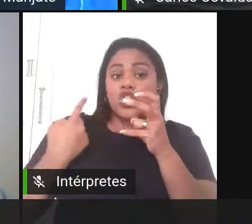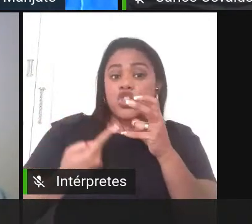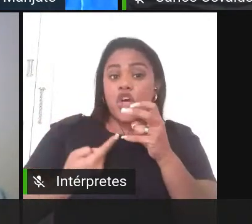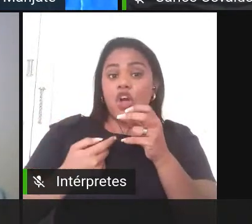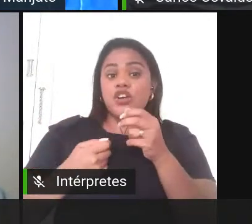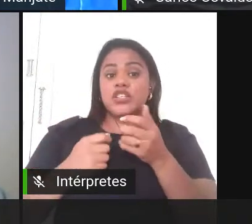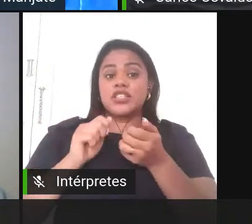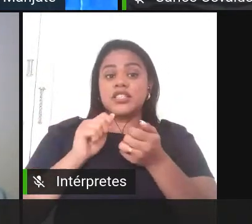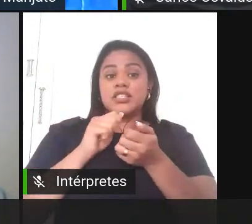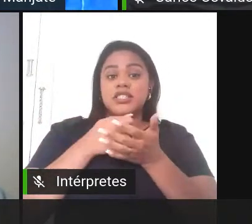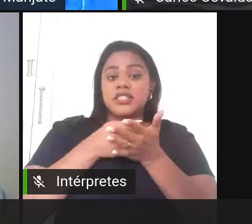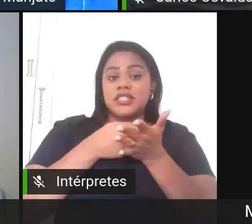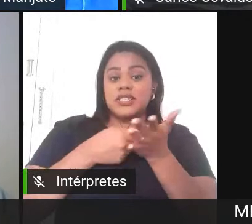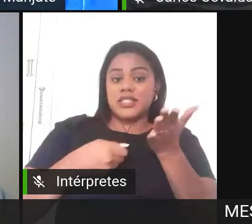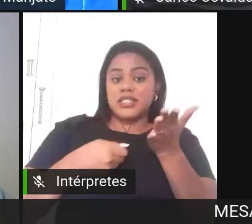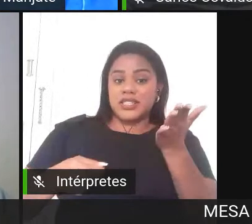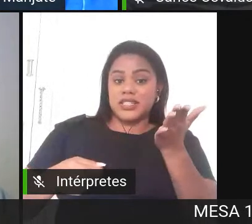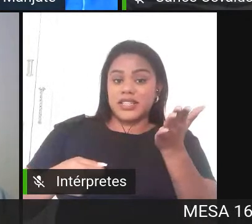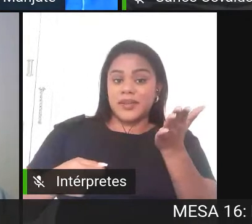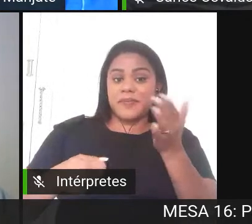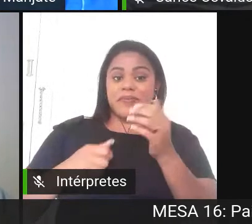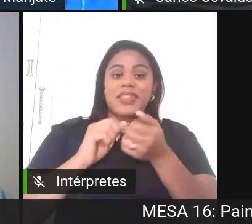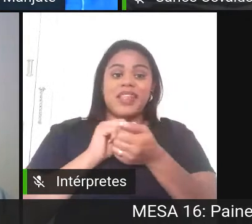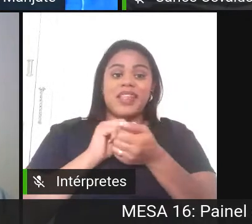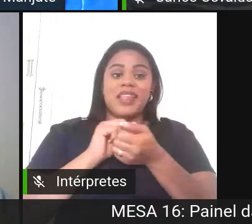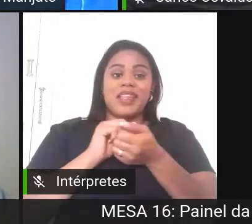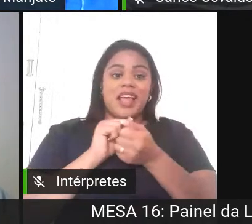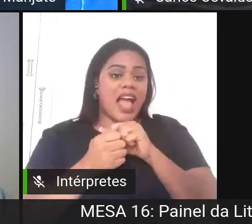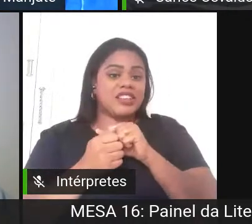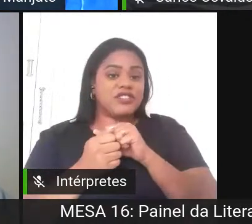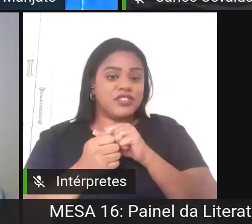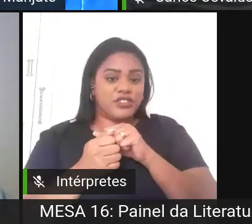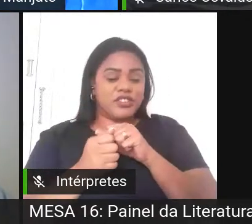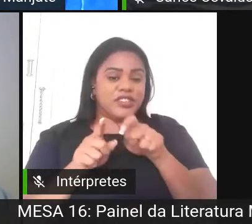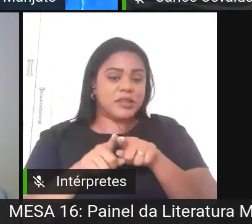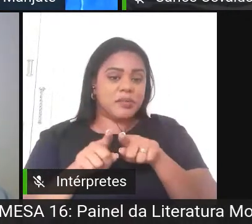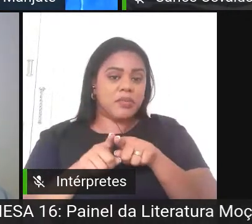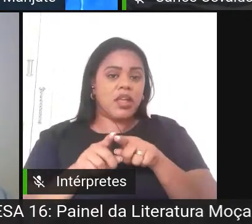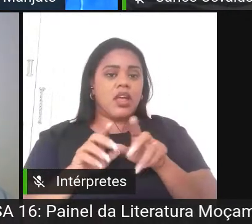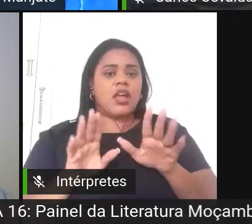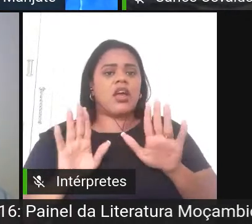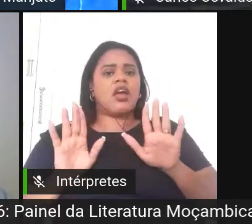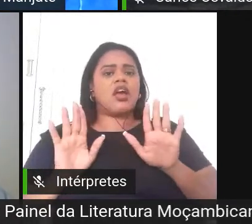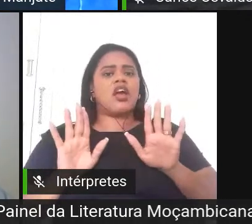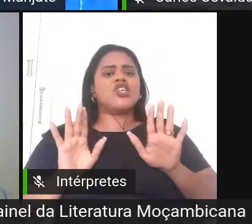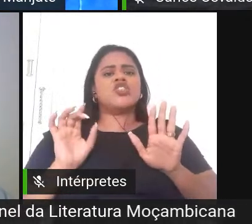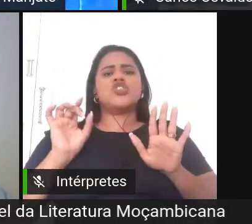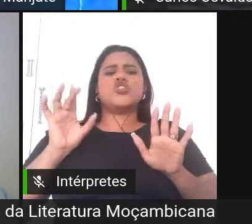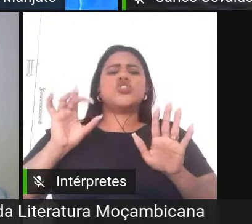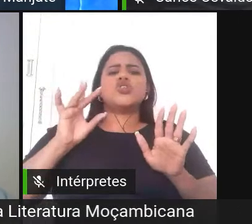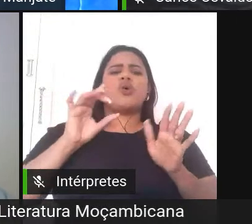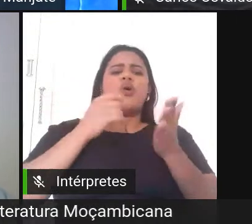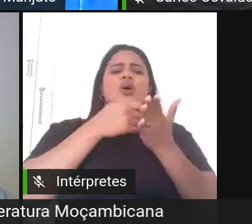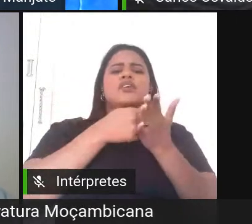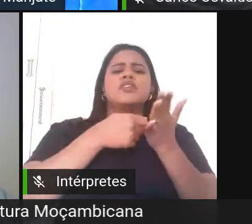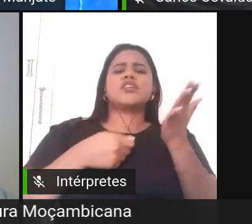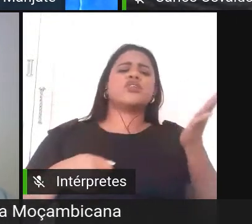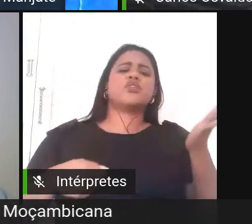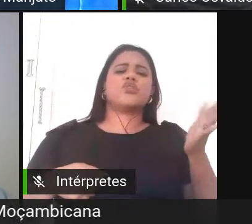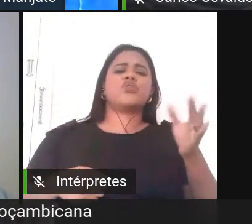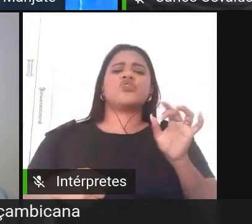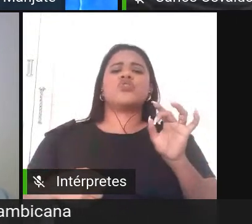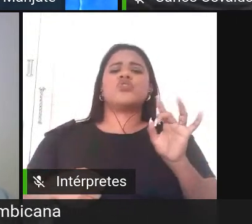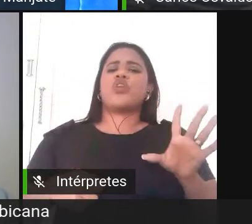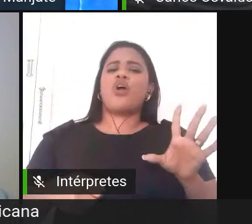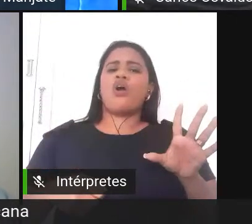funcionemos como porta-voz. Nós, acima de tudo, não só somos escritores, não só escrevemos como um